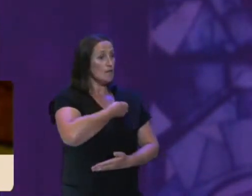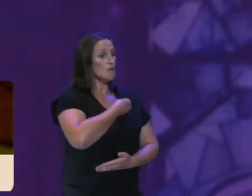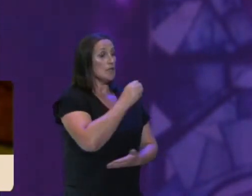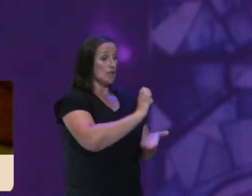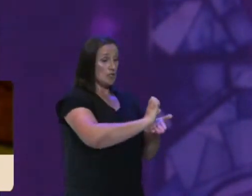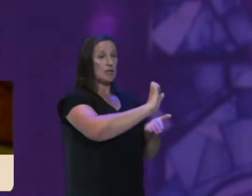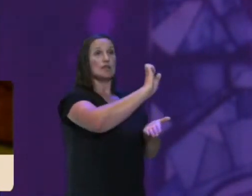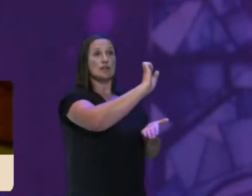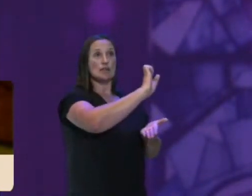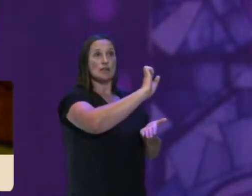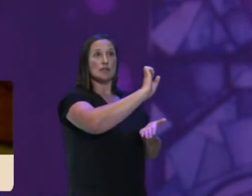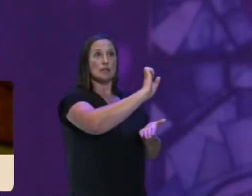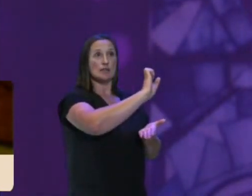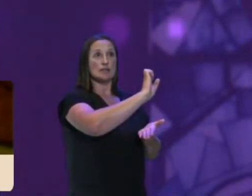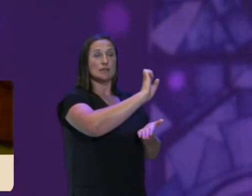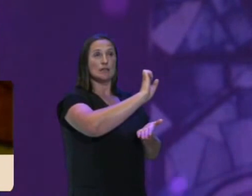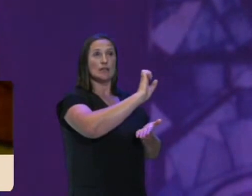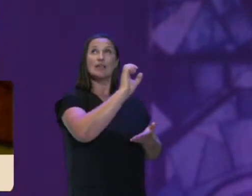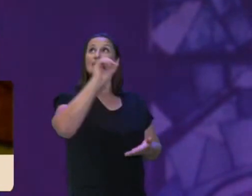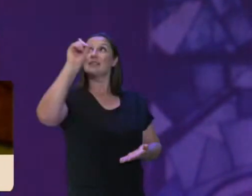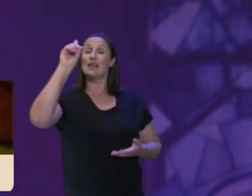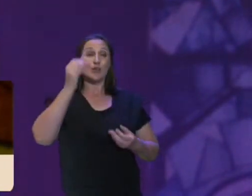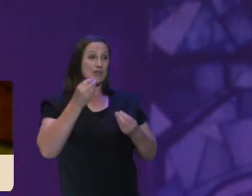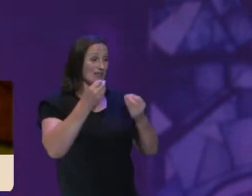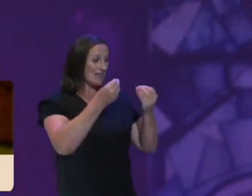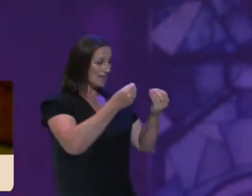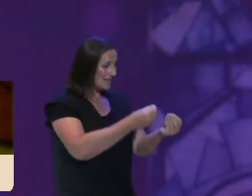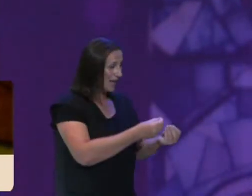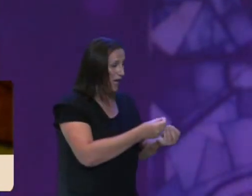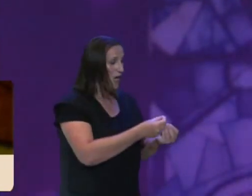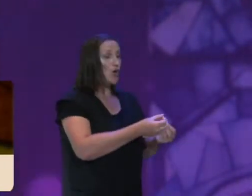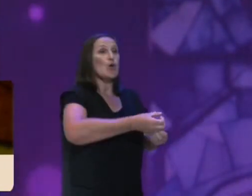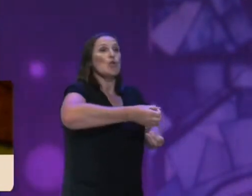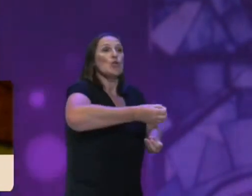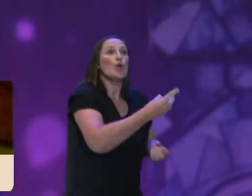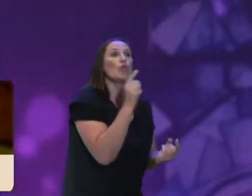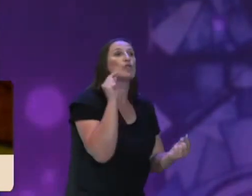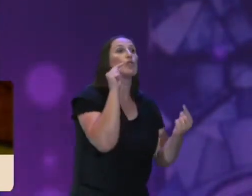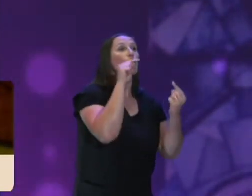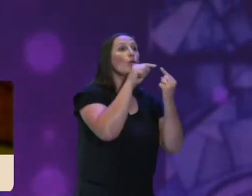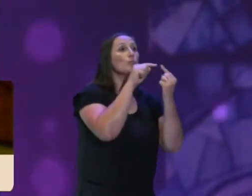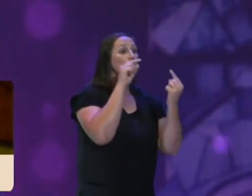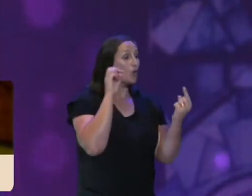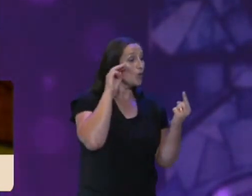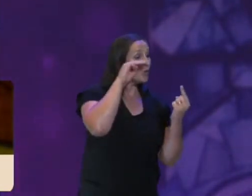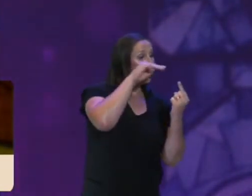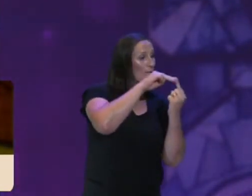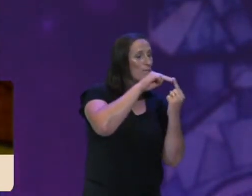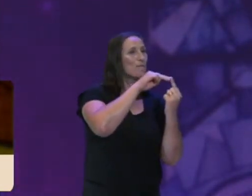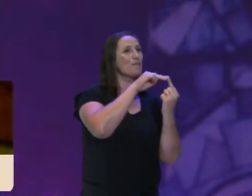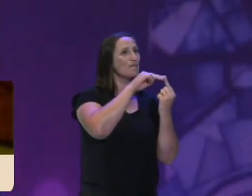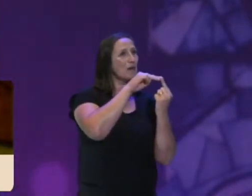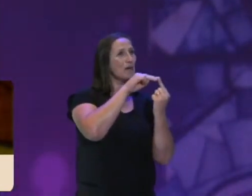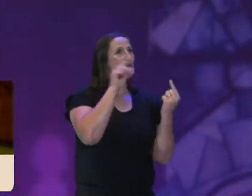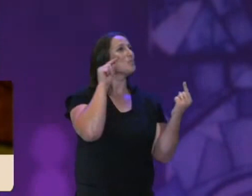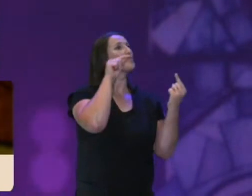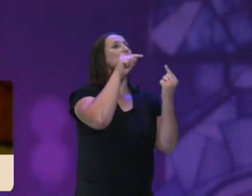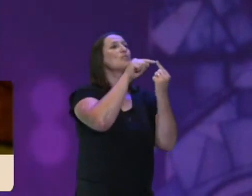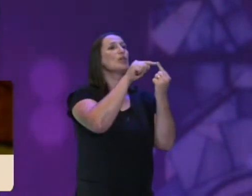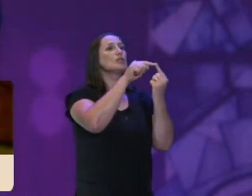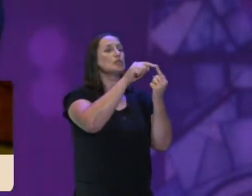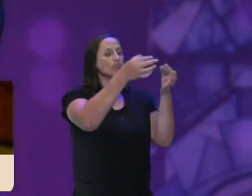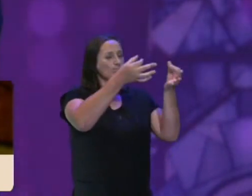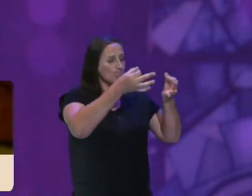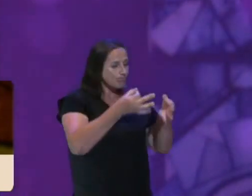o Senhor dar a ele uma nova missão, um novo propósito